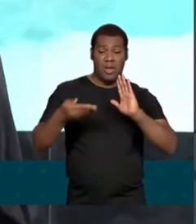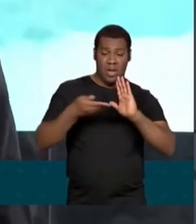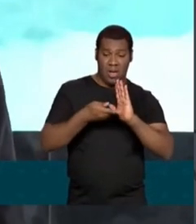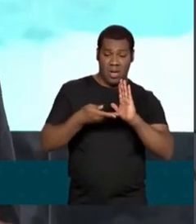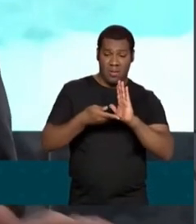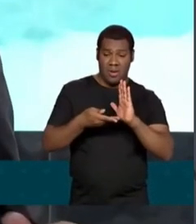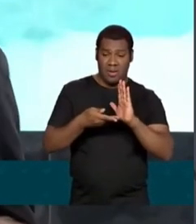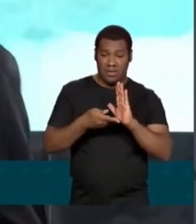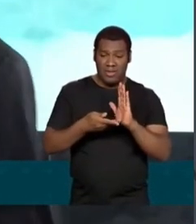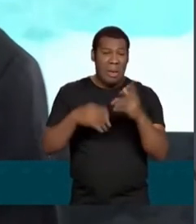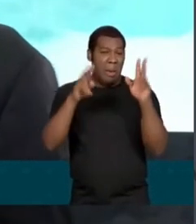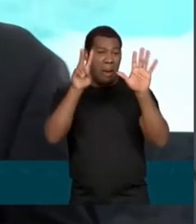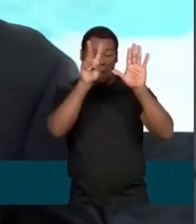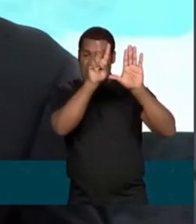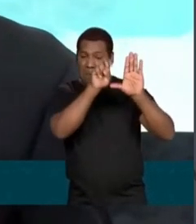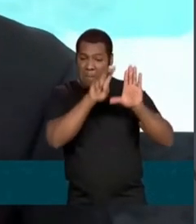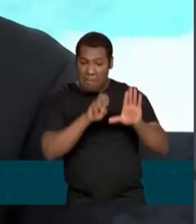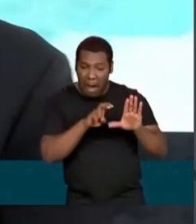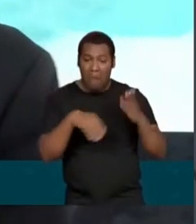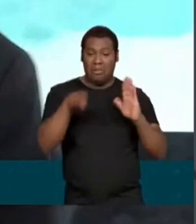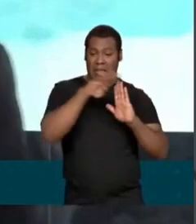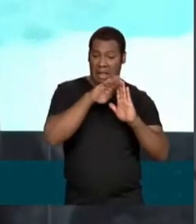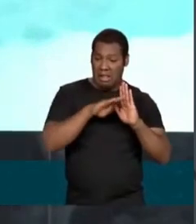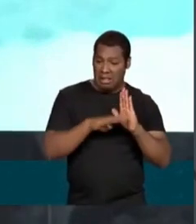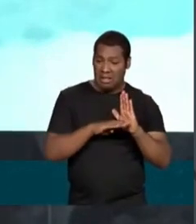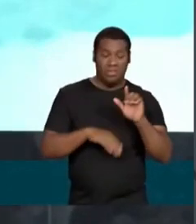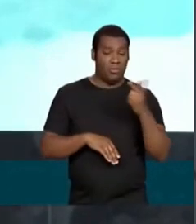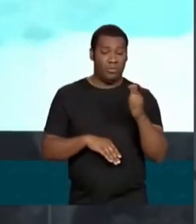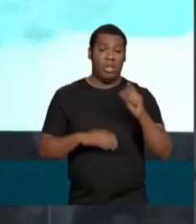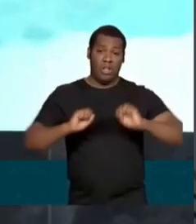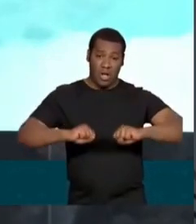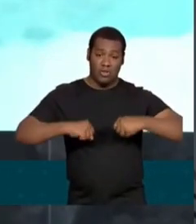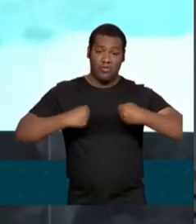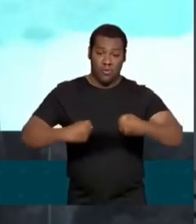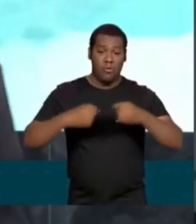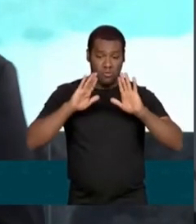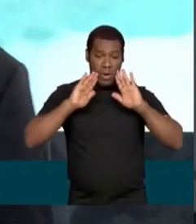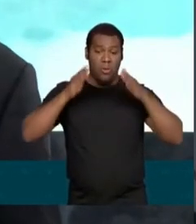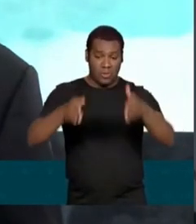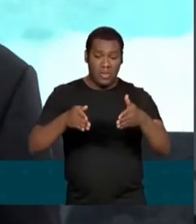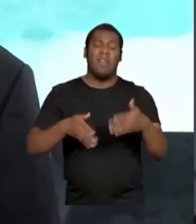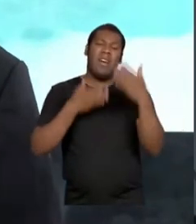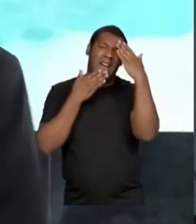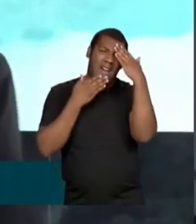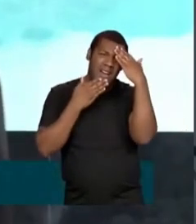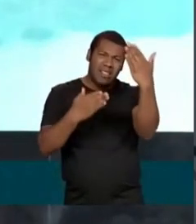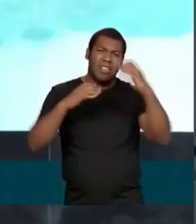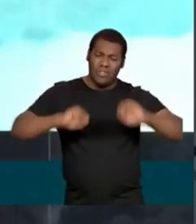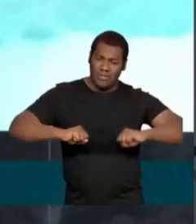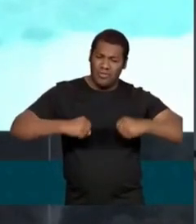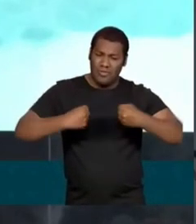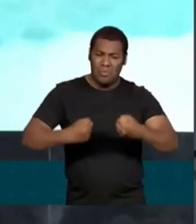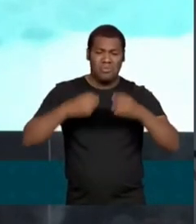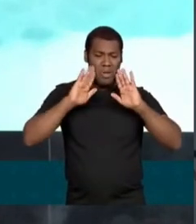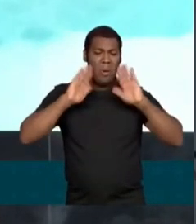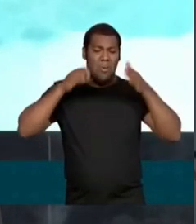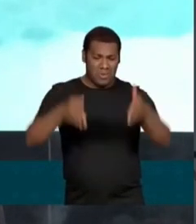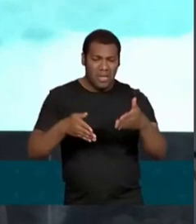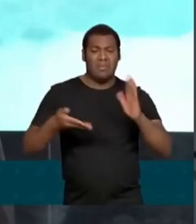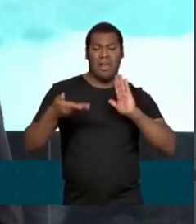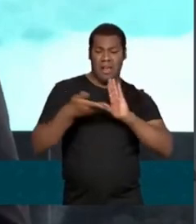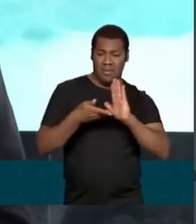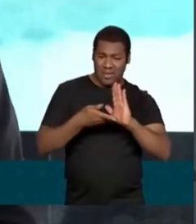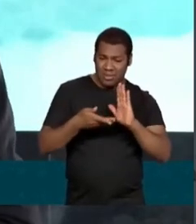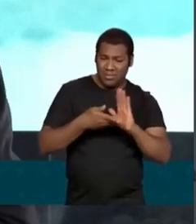tá sem pauta sem agenda né te fez um grande esforço concentrado Quero agradecer o esforço concentrado que a câmara dos deputados fez na semana